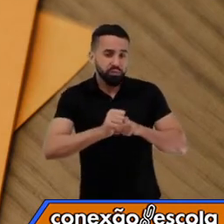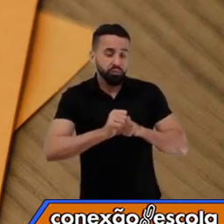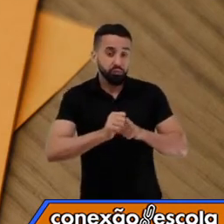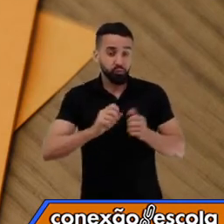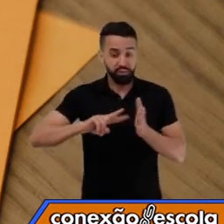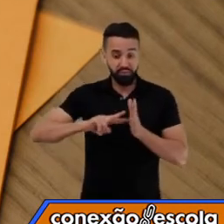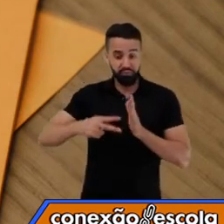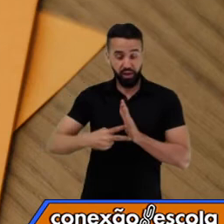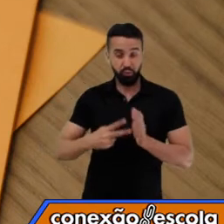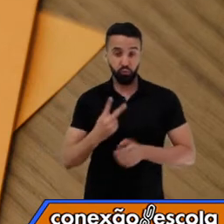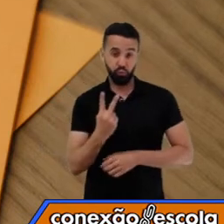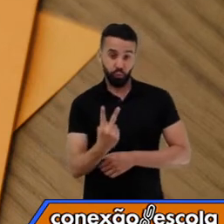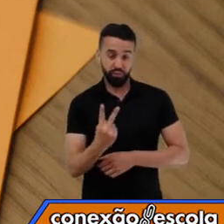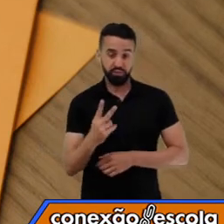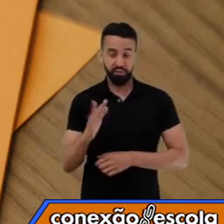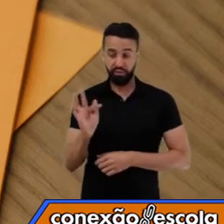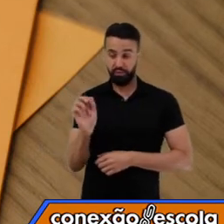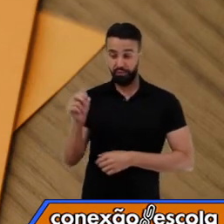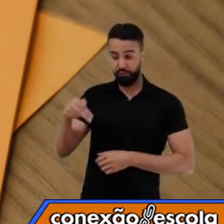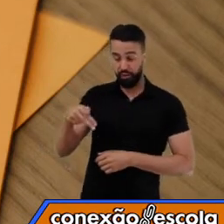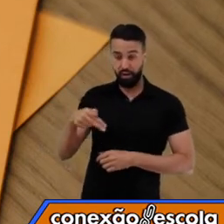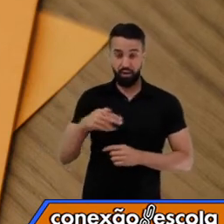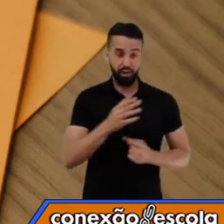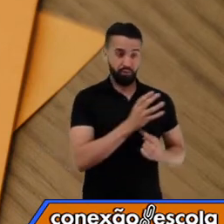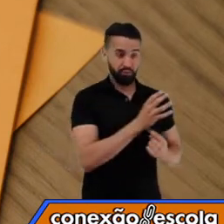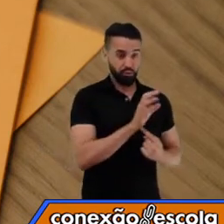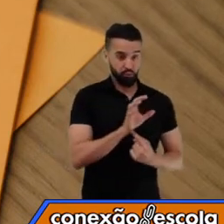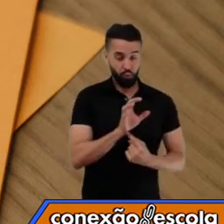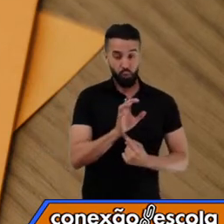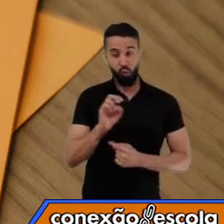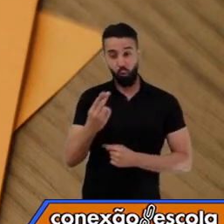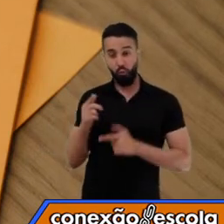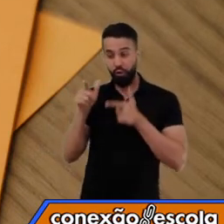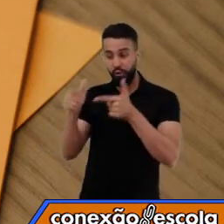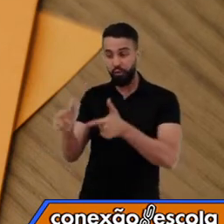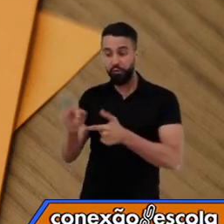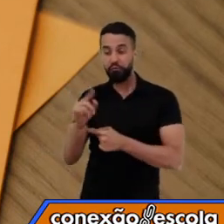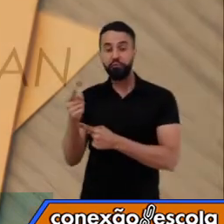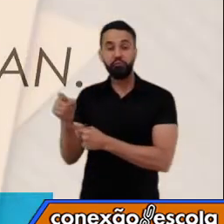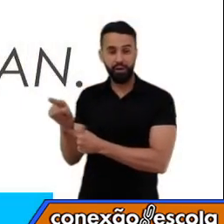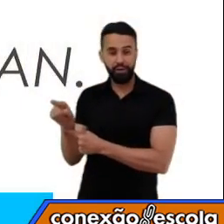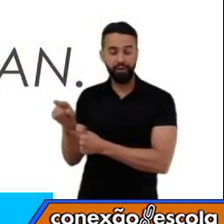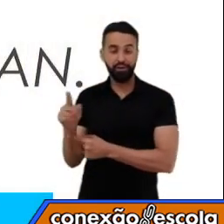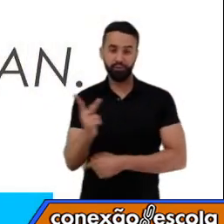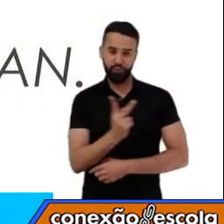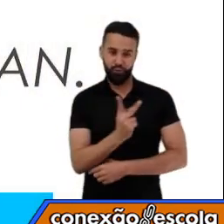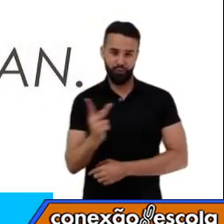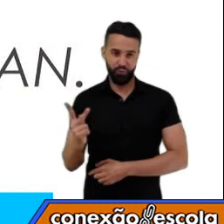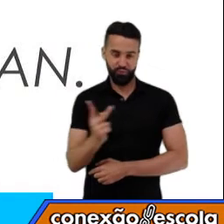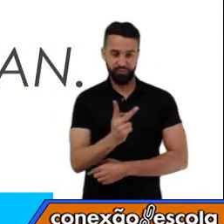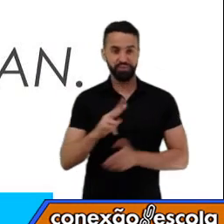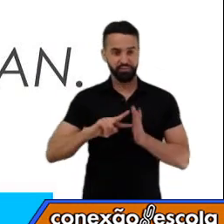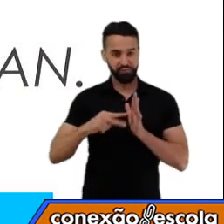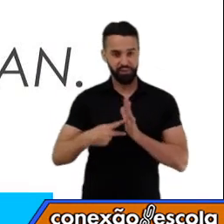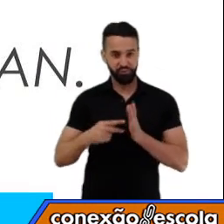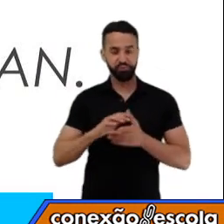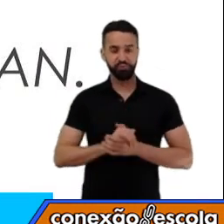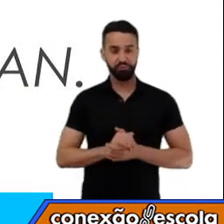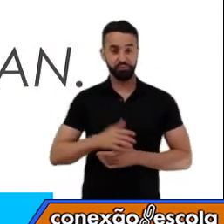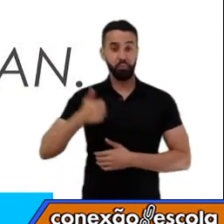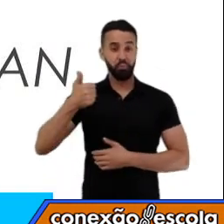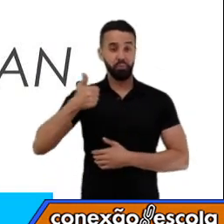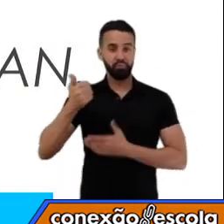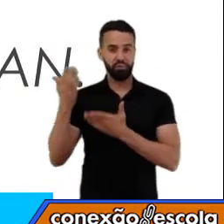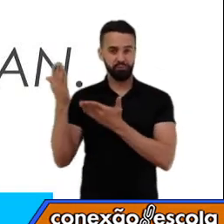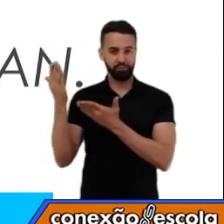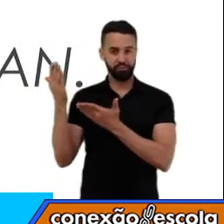tem dois significados fã e ventilador vamos ver qual é qual na primeira frase eu tenho